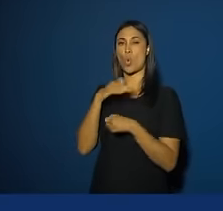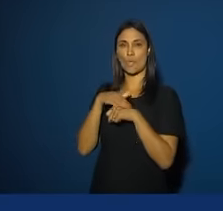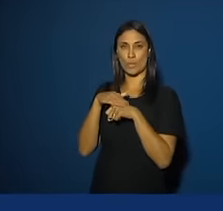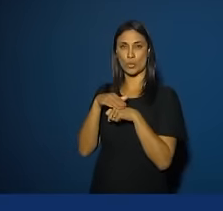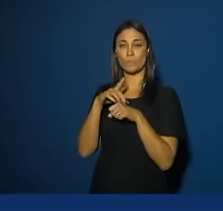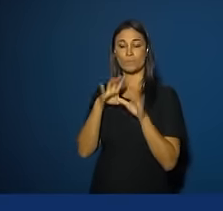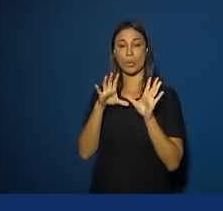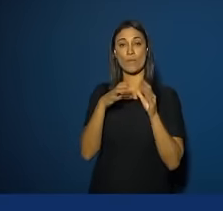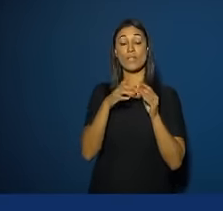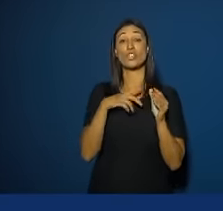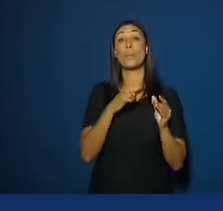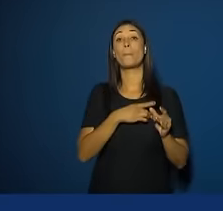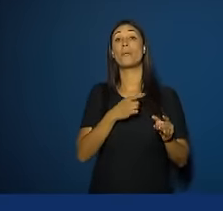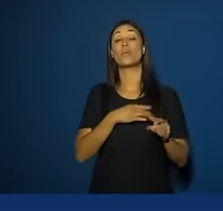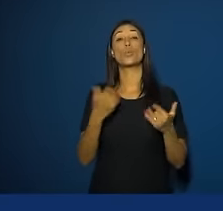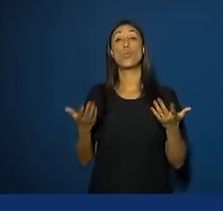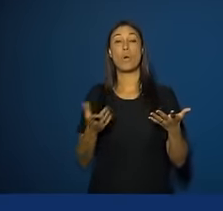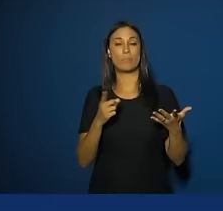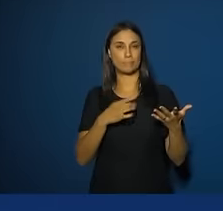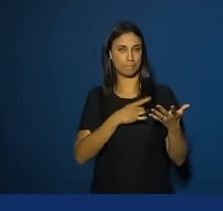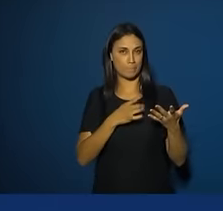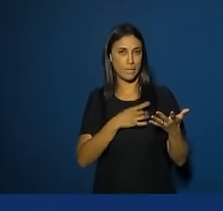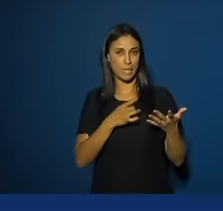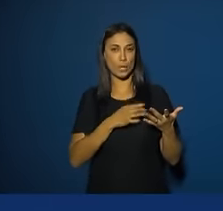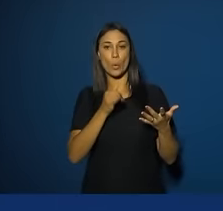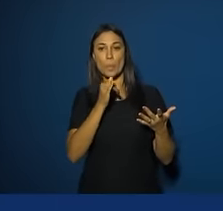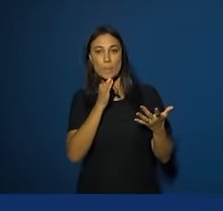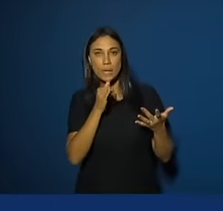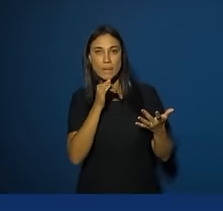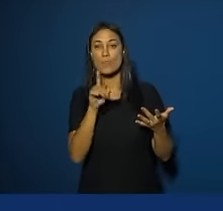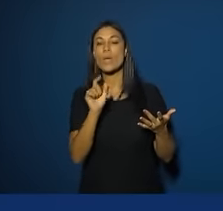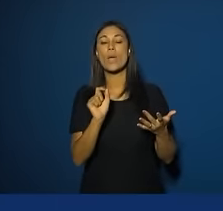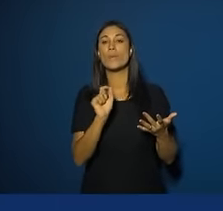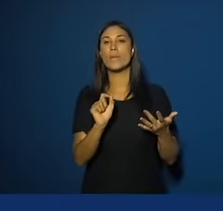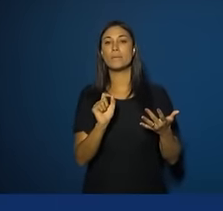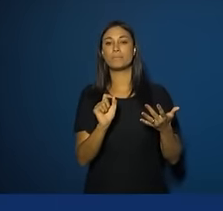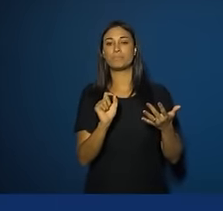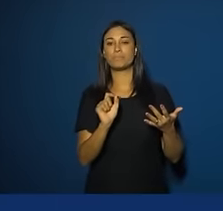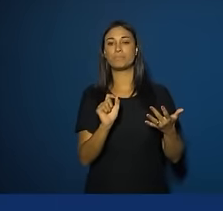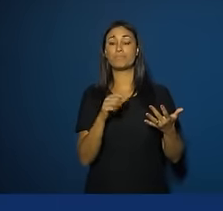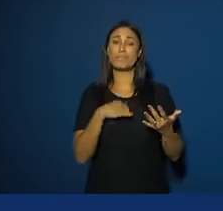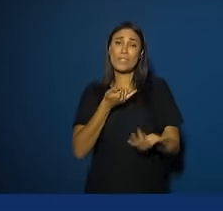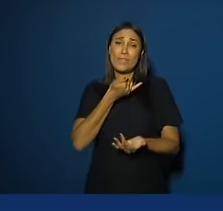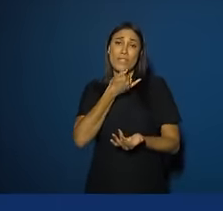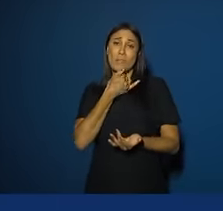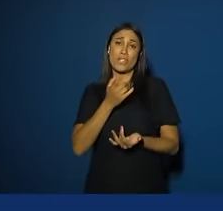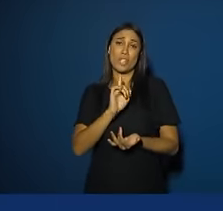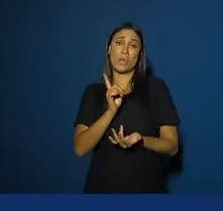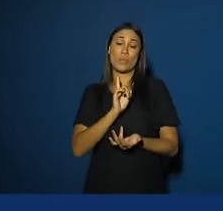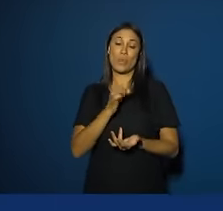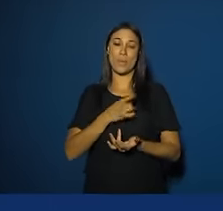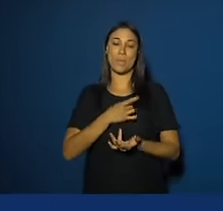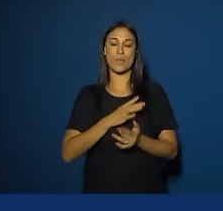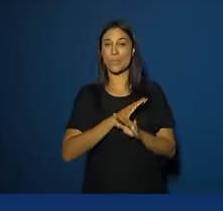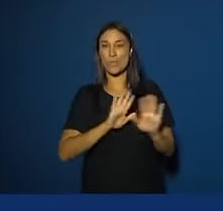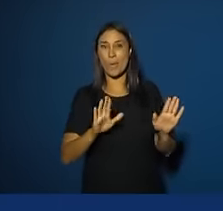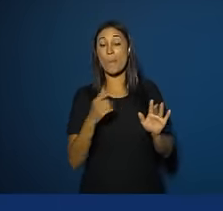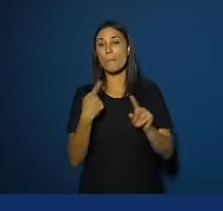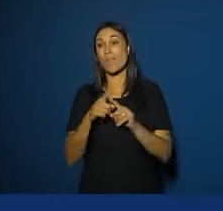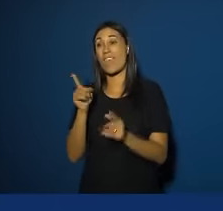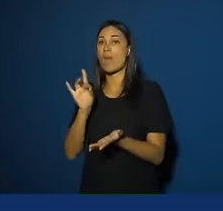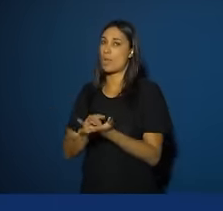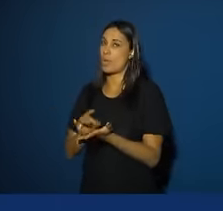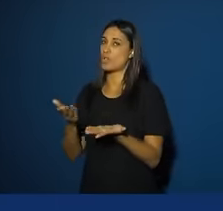gente tinha um grande medo que era o medo do divisive World infelizmente nós não estamos mais com esse medo ele virou